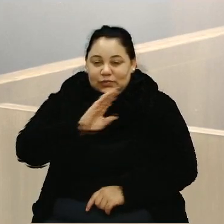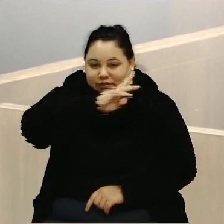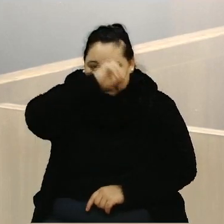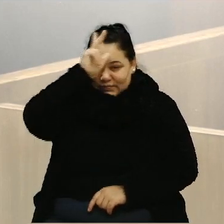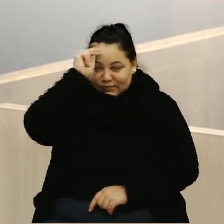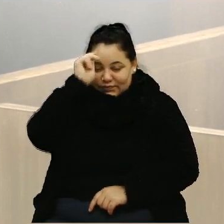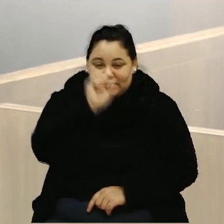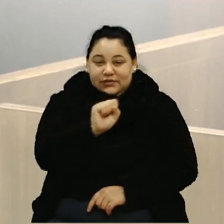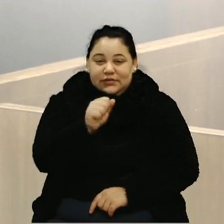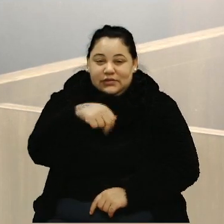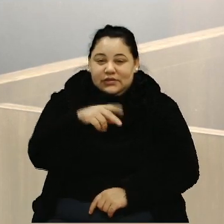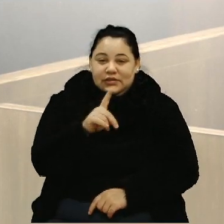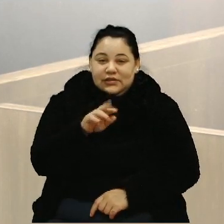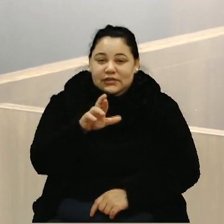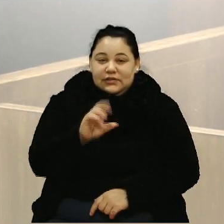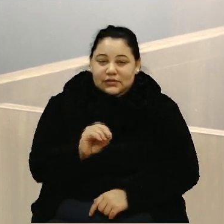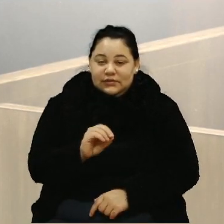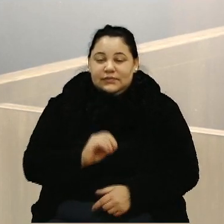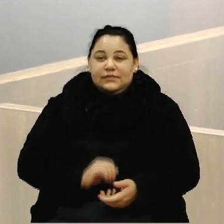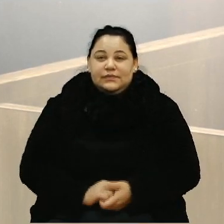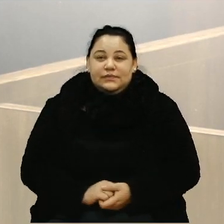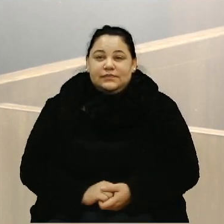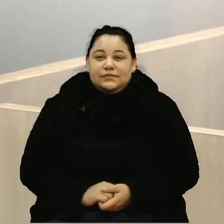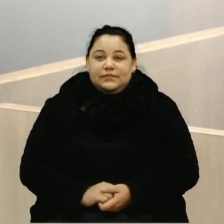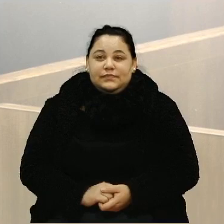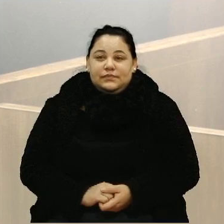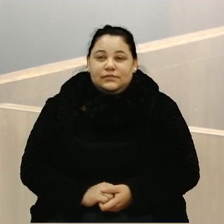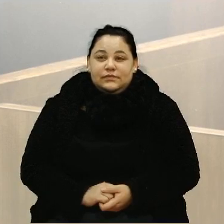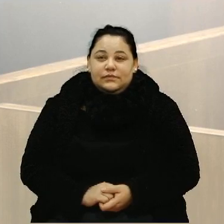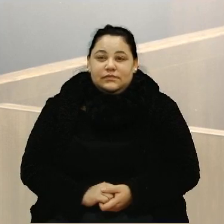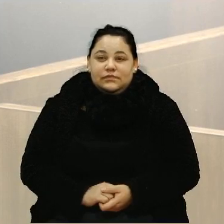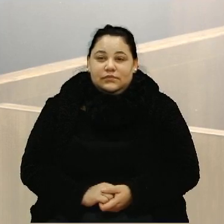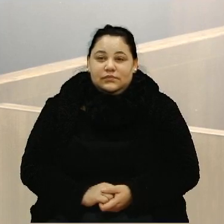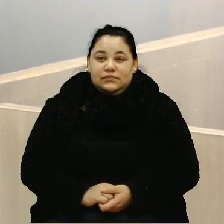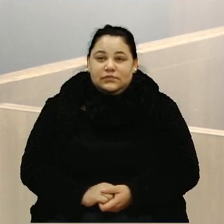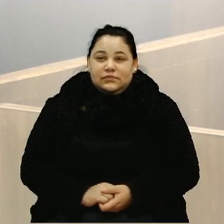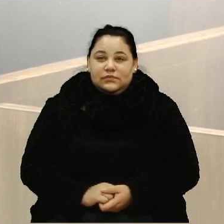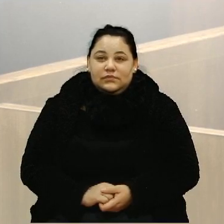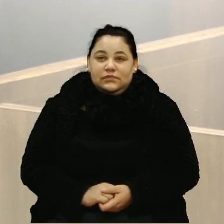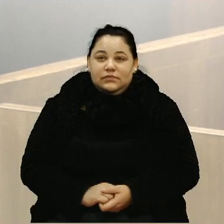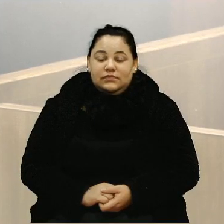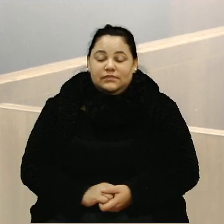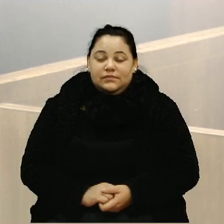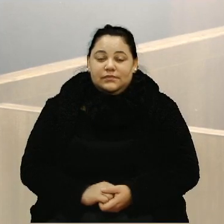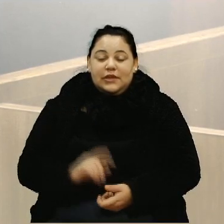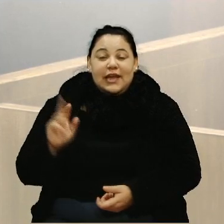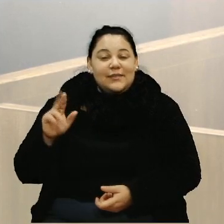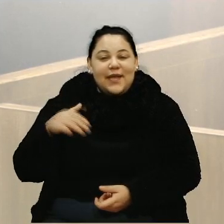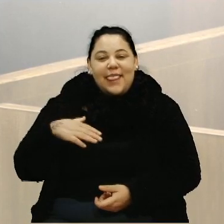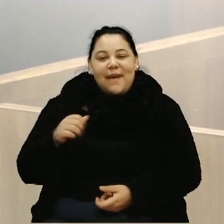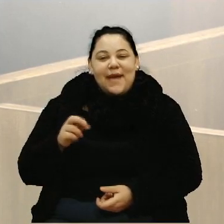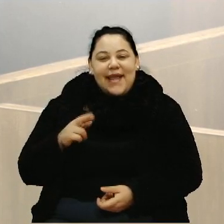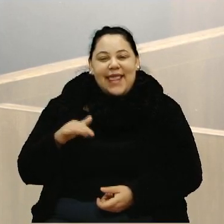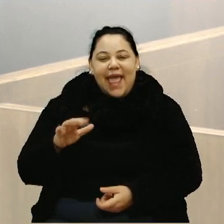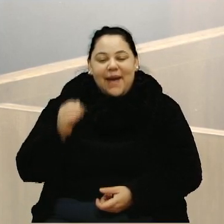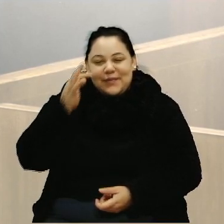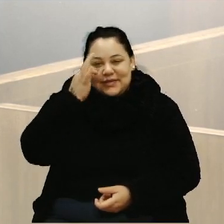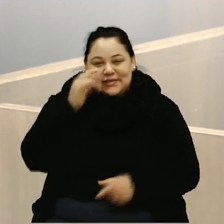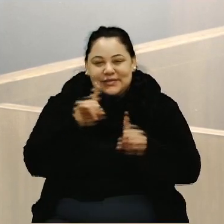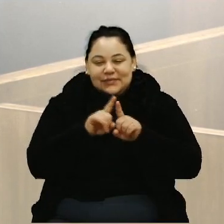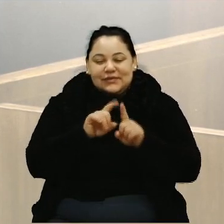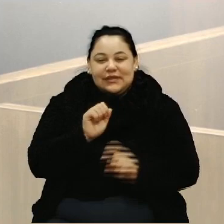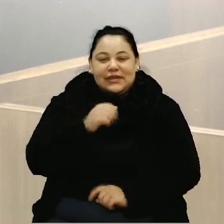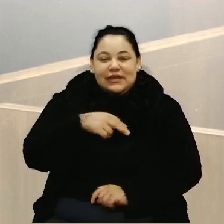Sandro Camargo. Donizete da Silva, irmão da Maria, que está aqui presente. Andréia